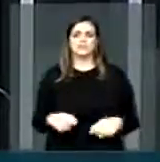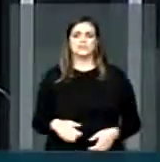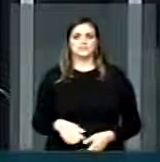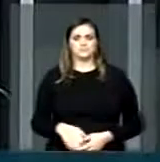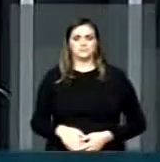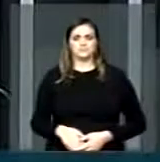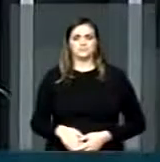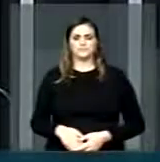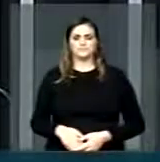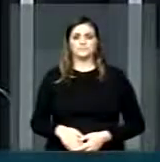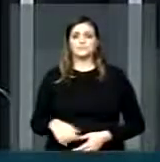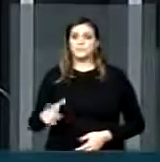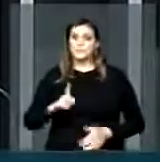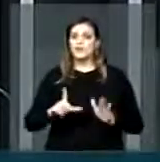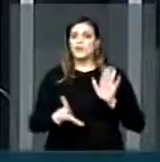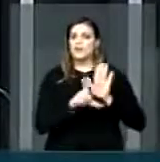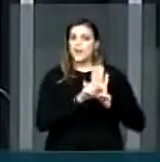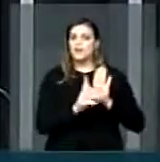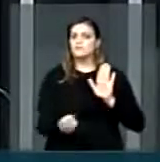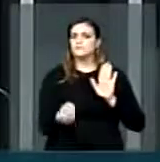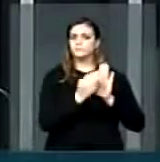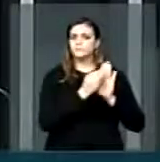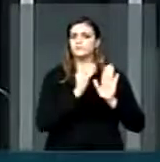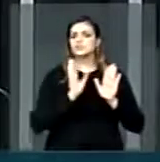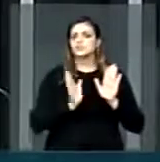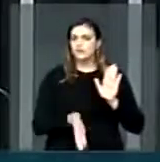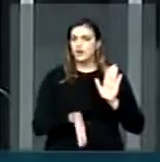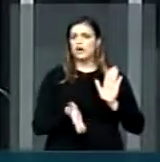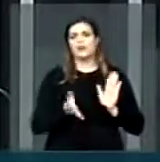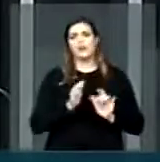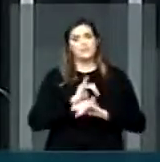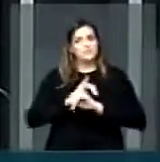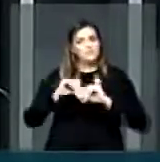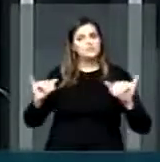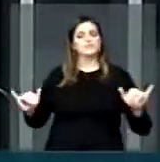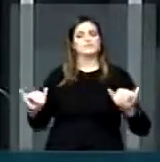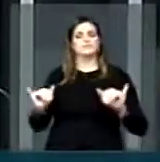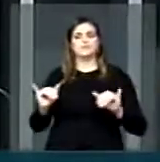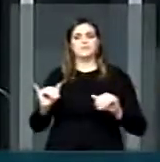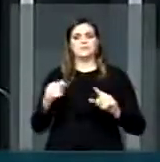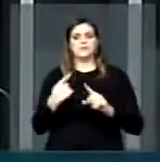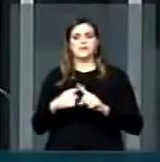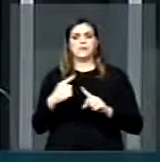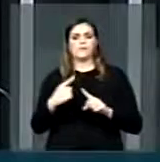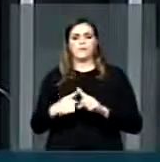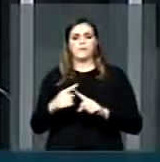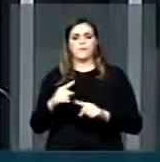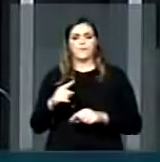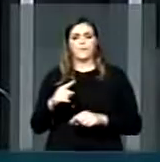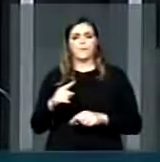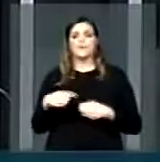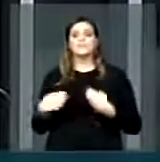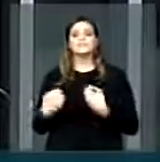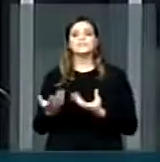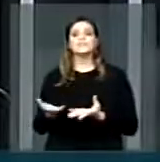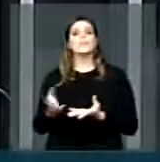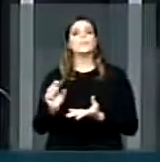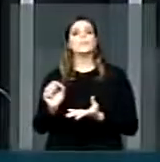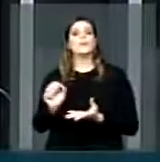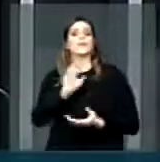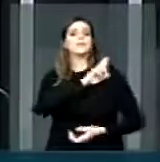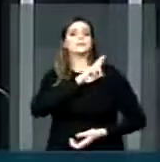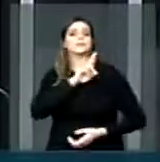que fizemos aqui, das concessões, quando se concedeu a Vivo para fazer esse trabalho